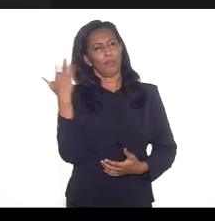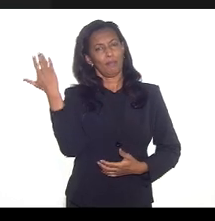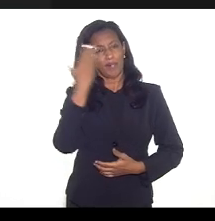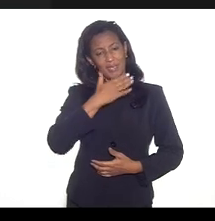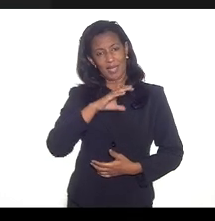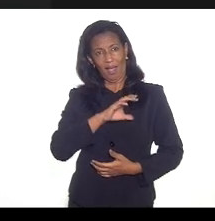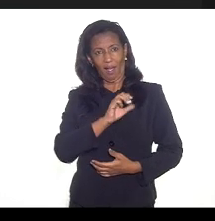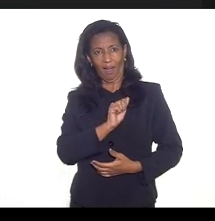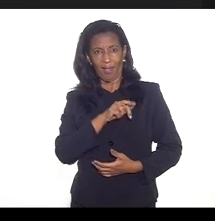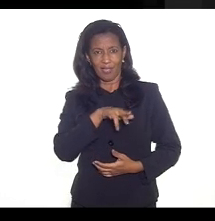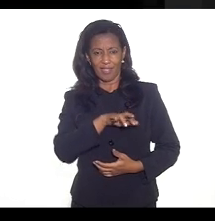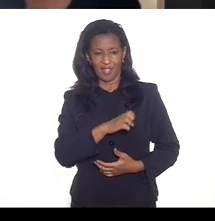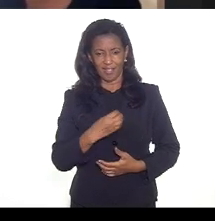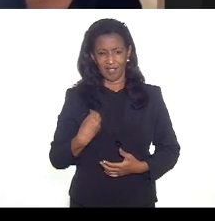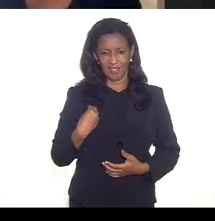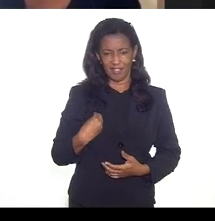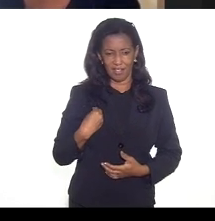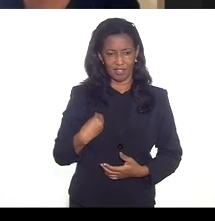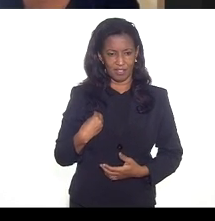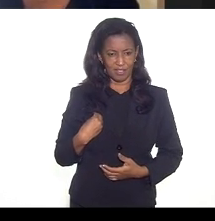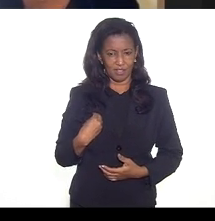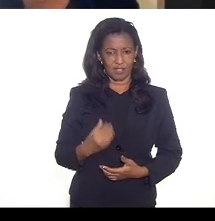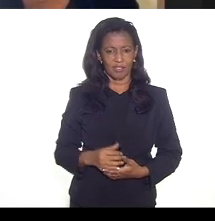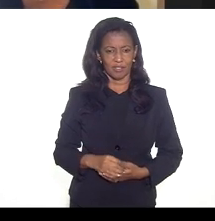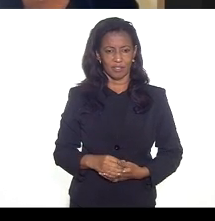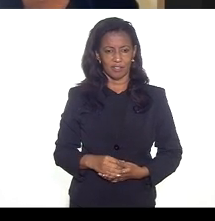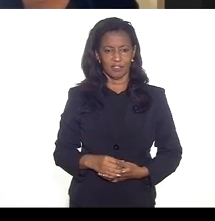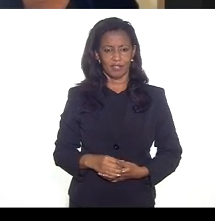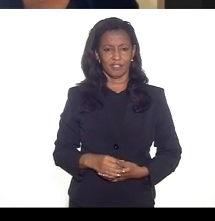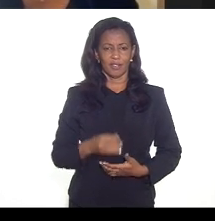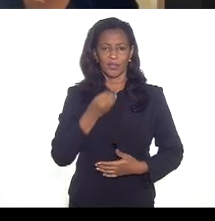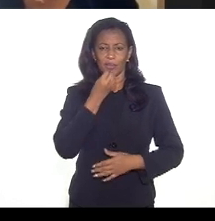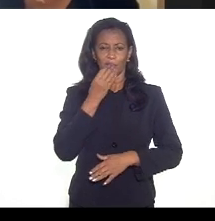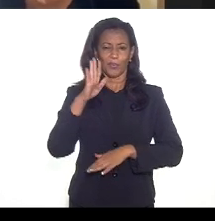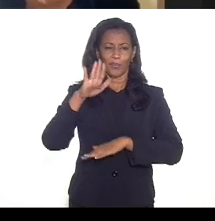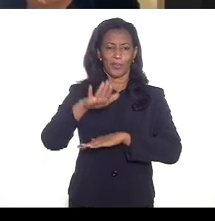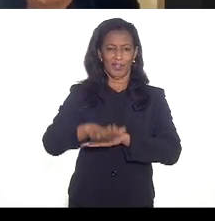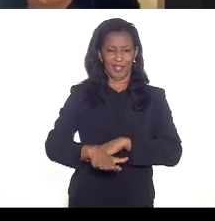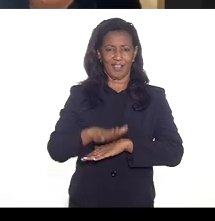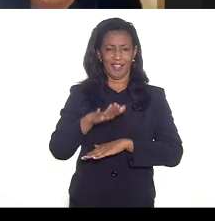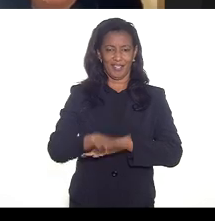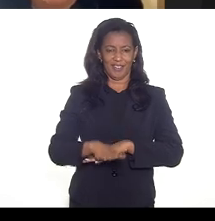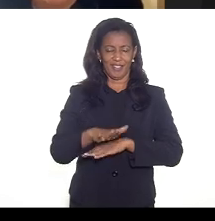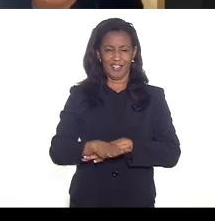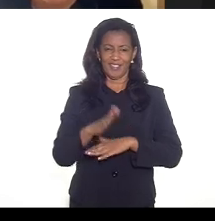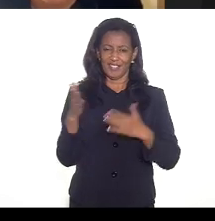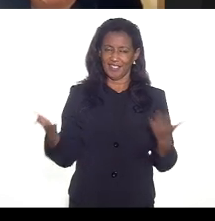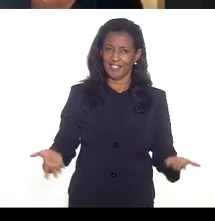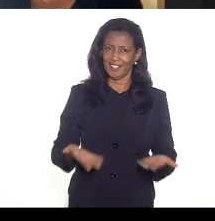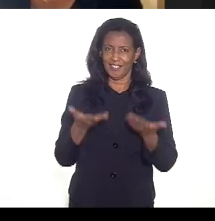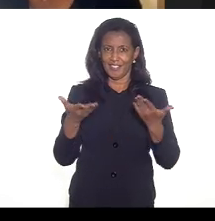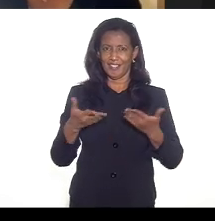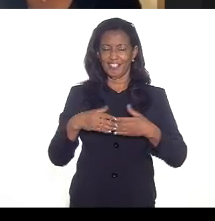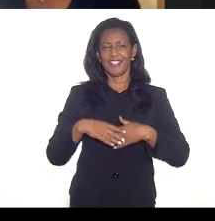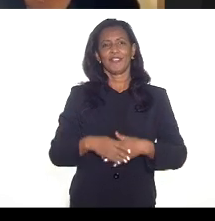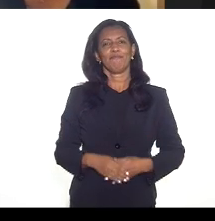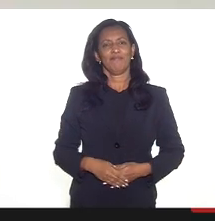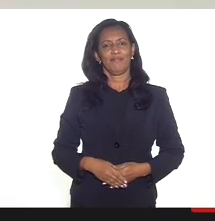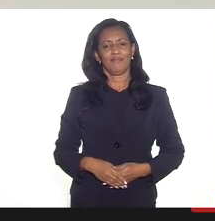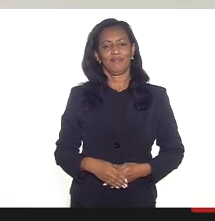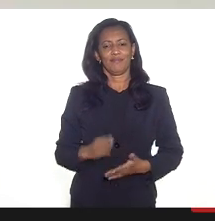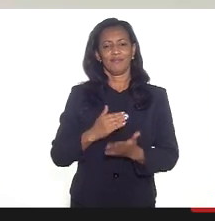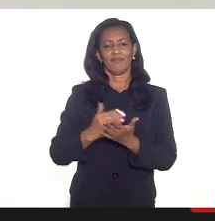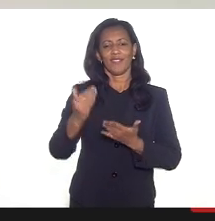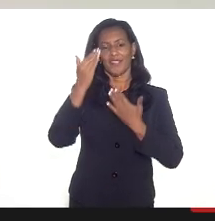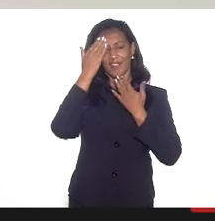aí? Estou sim. Tá. Boa tarde, obrigado, enfermeira Rejane. Boa tarde a todas e todos. Inicialmente,